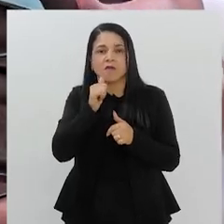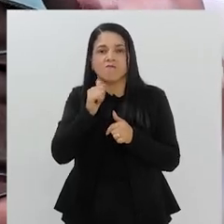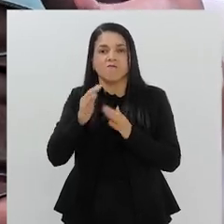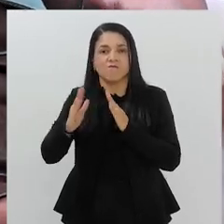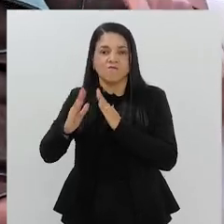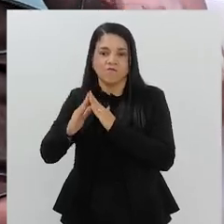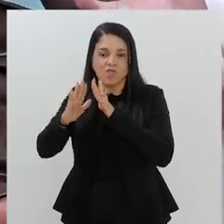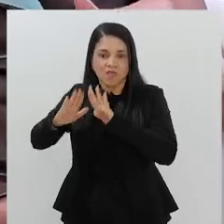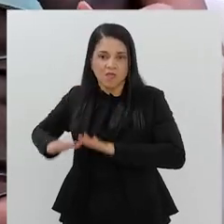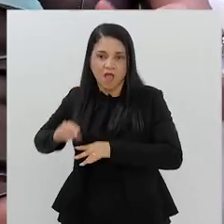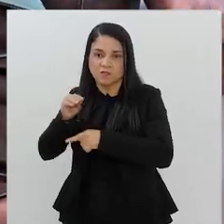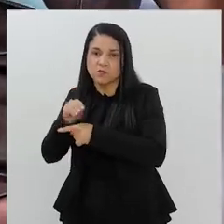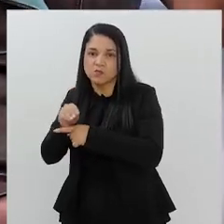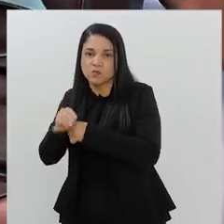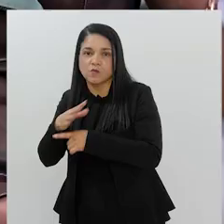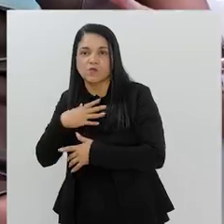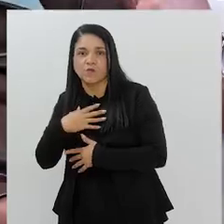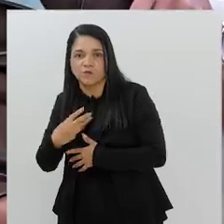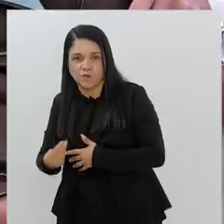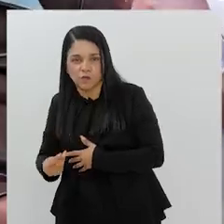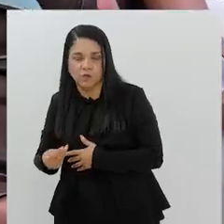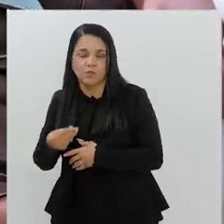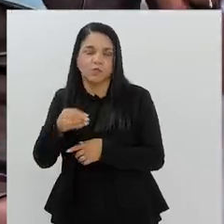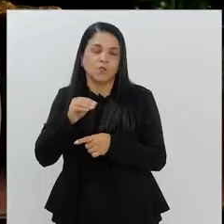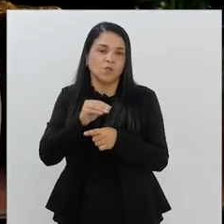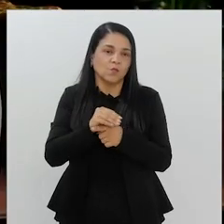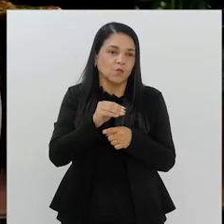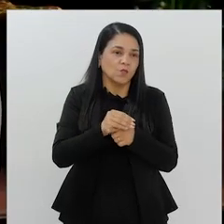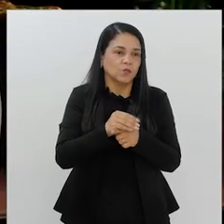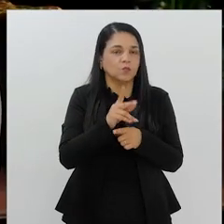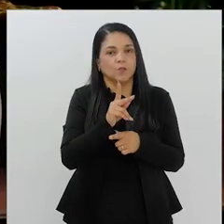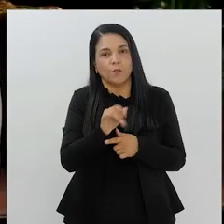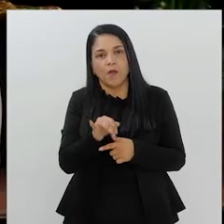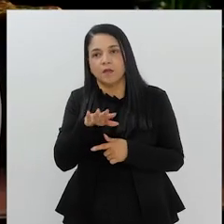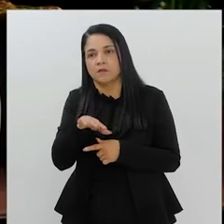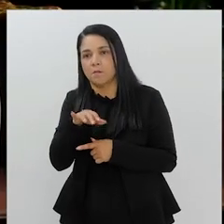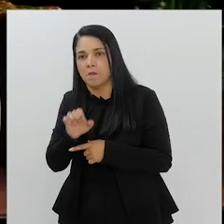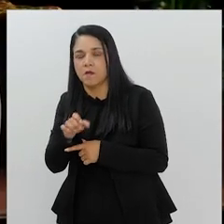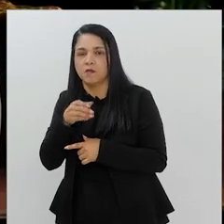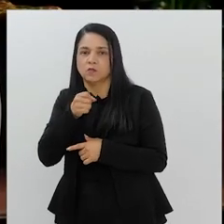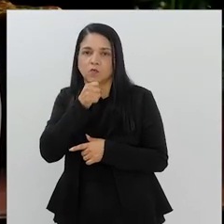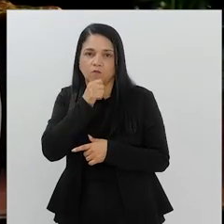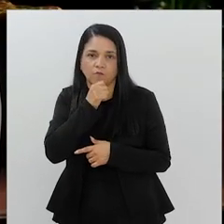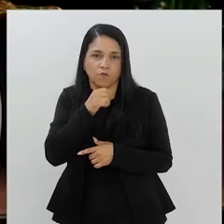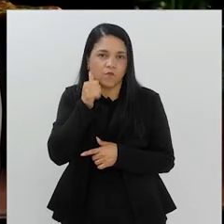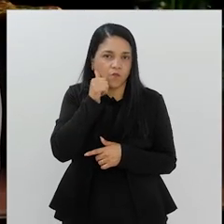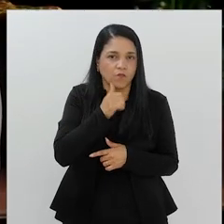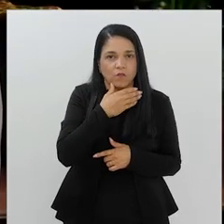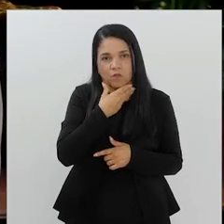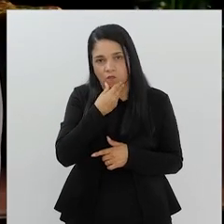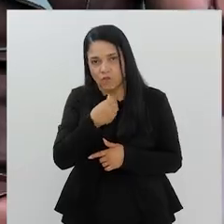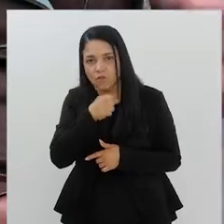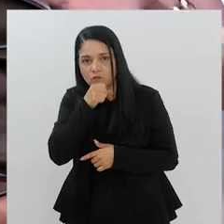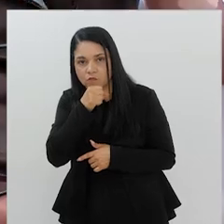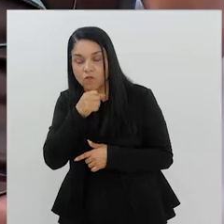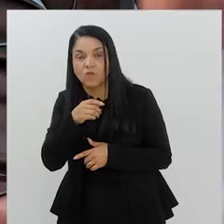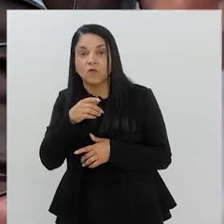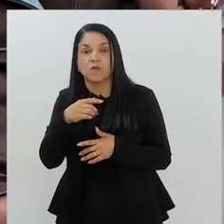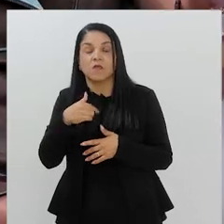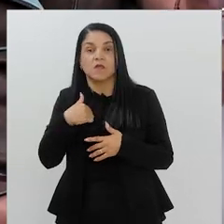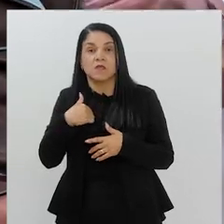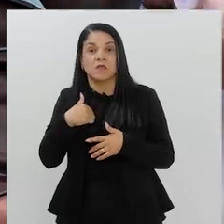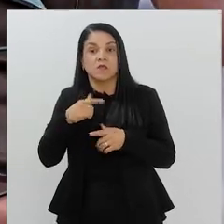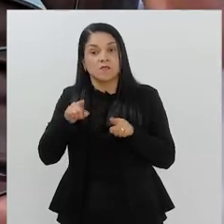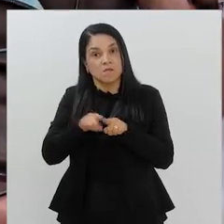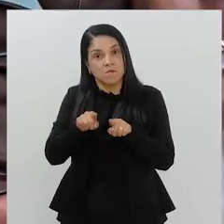trabalho porque você tem que você cuida né da da das Crianças você cuida do pai da mãe do avô fora quando